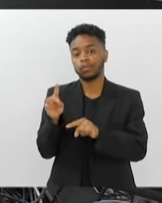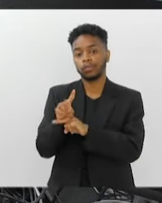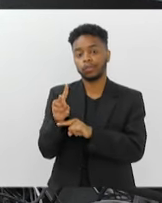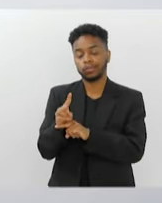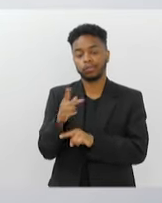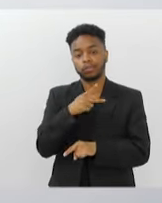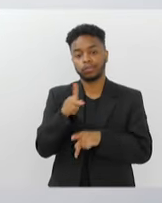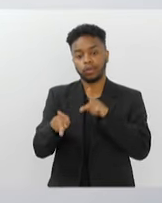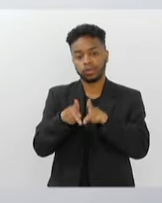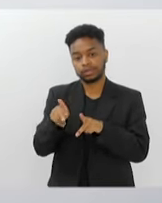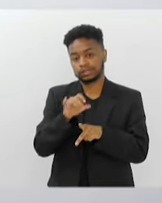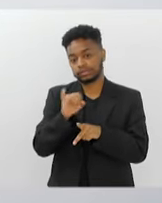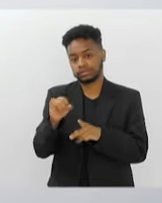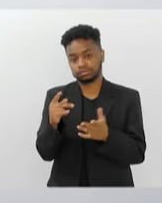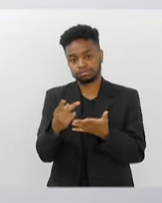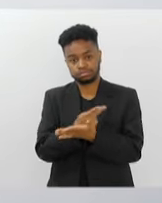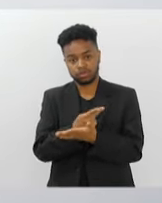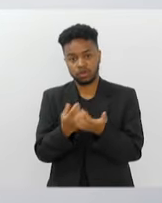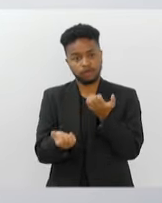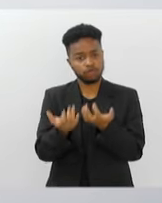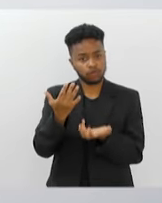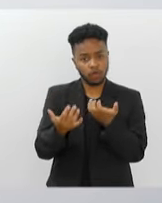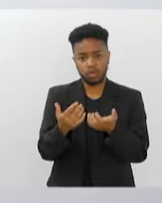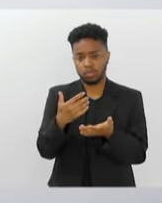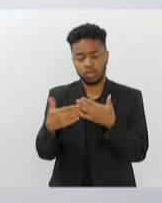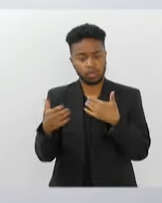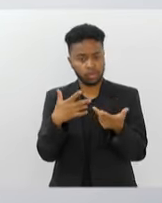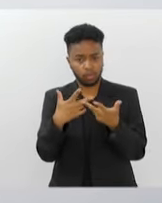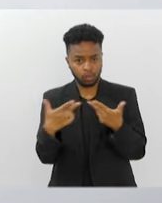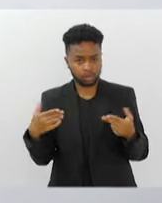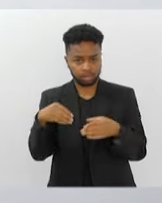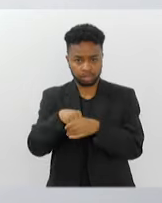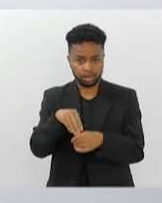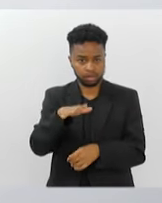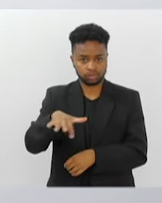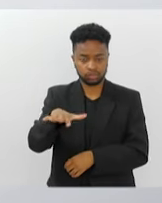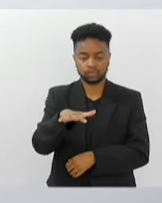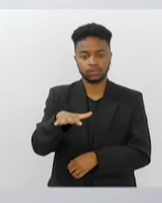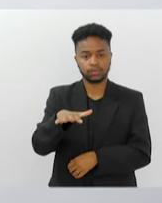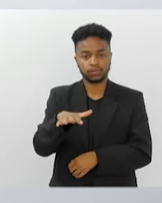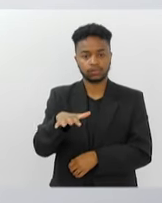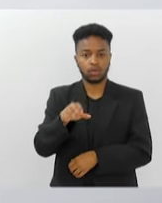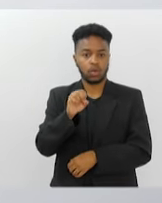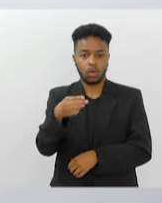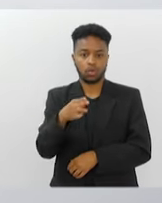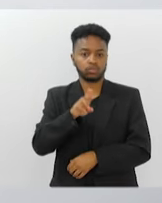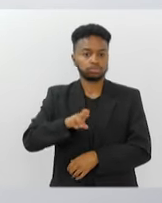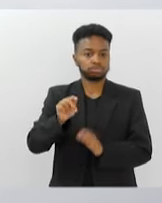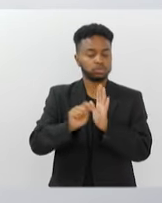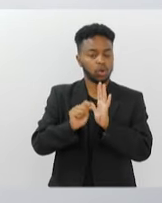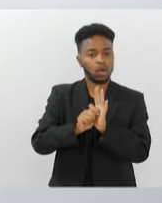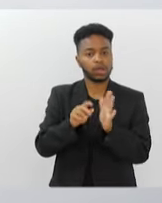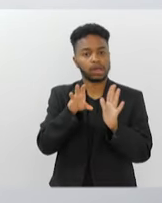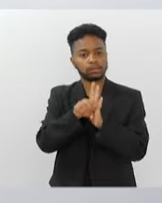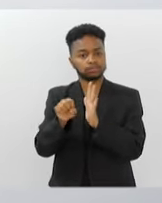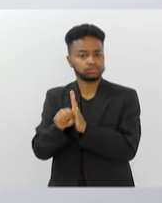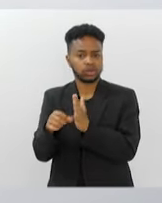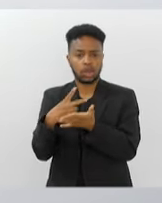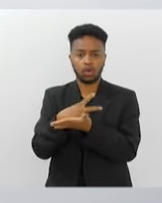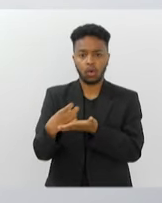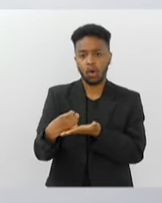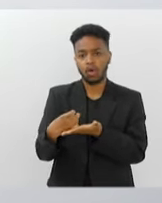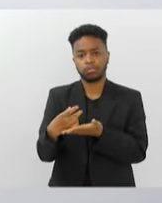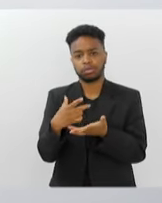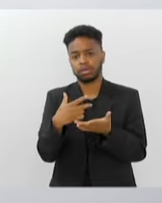de um incidente uma fatalidade um incêndio uma catástrofe de um desabamento de consumo de droga de um assalto de um roubo de um golpe de uma